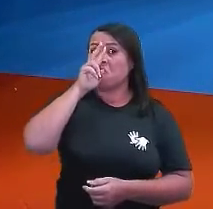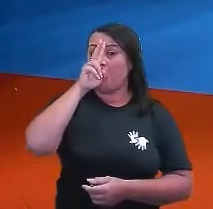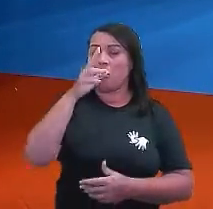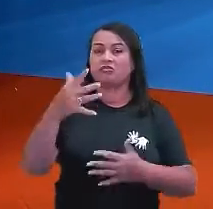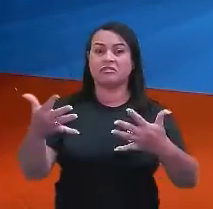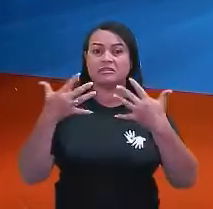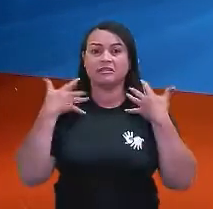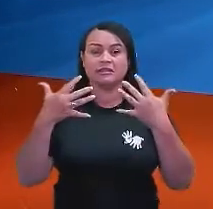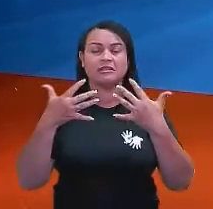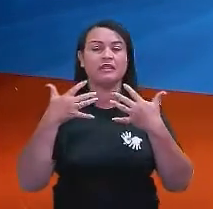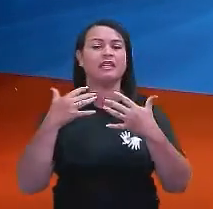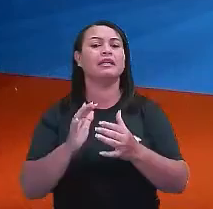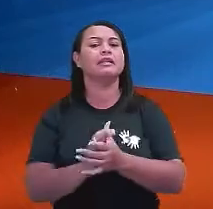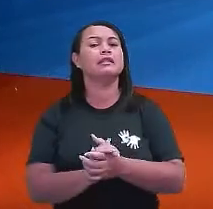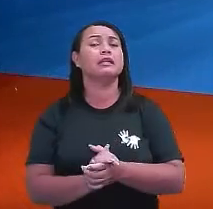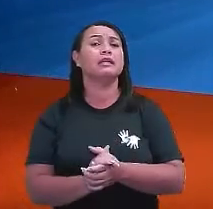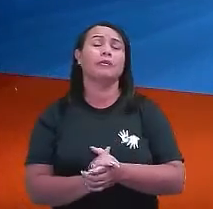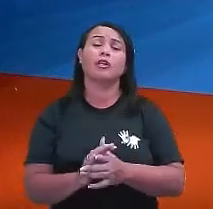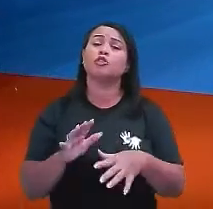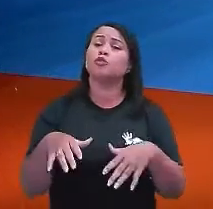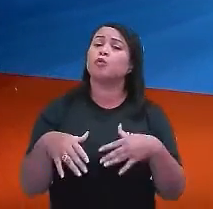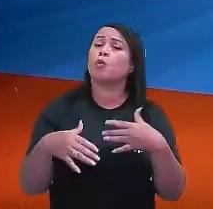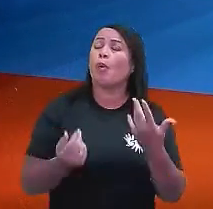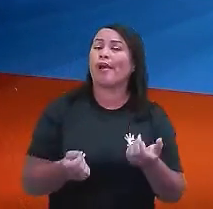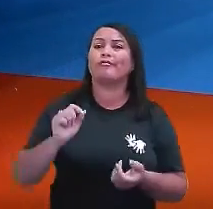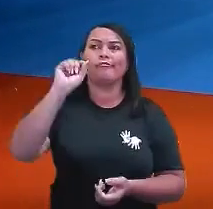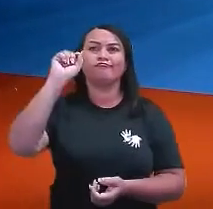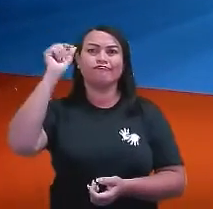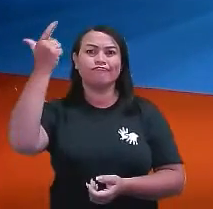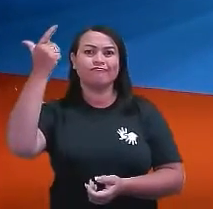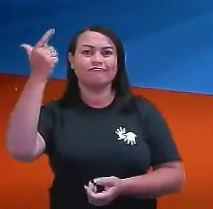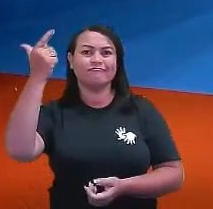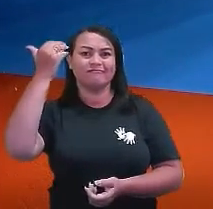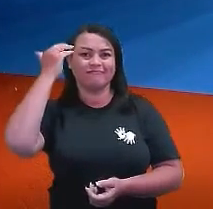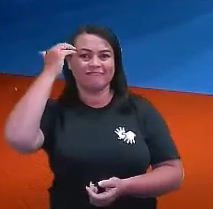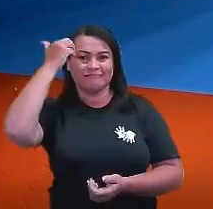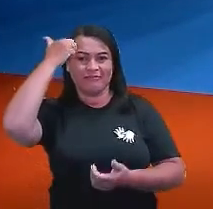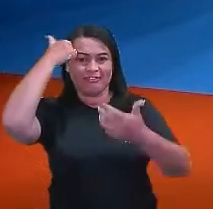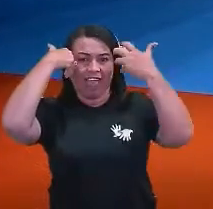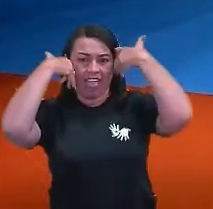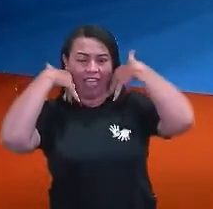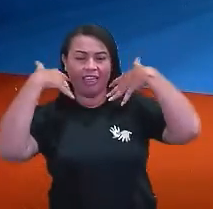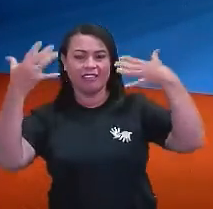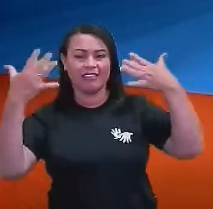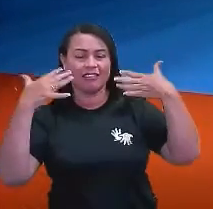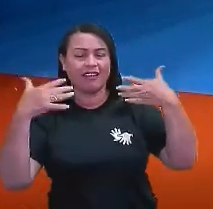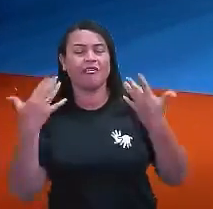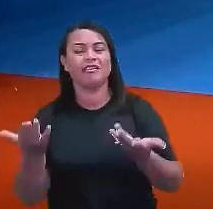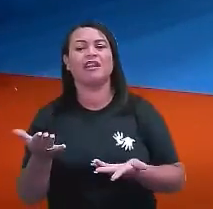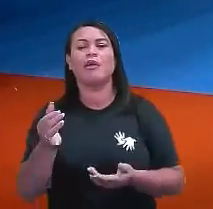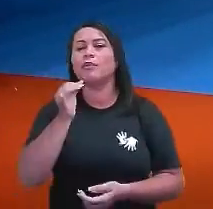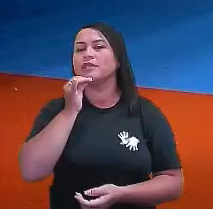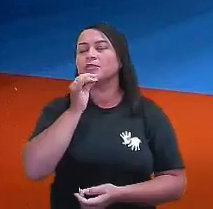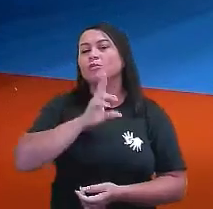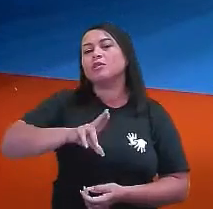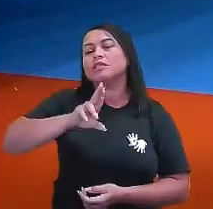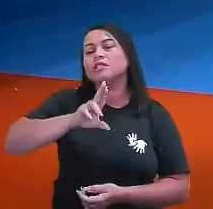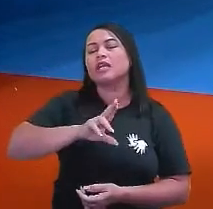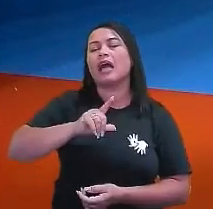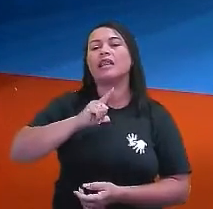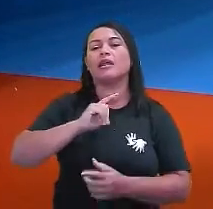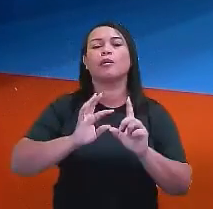quente. Quando é isso? Quando é verão. Tá certo? Então, uma forma da gente ver e usar no nosso dia a dia as medidas